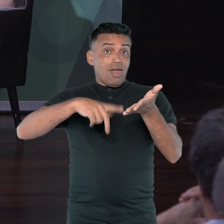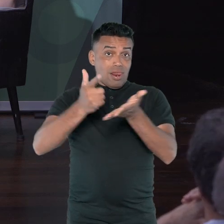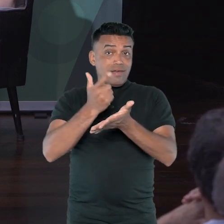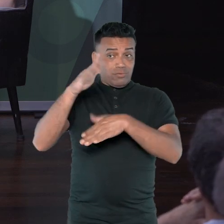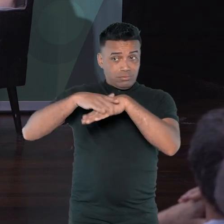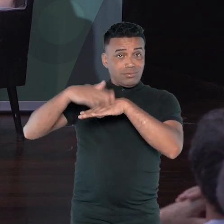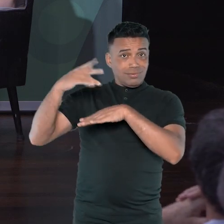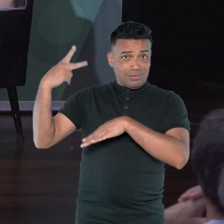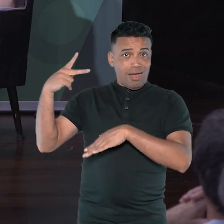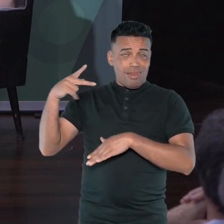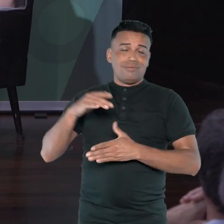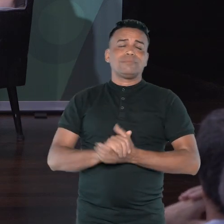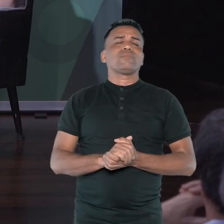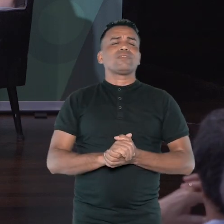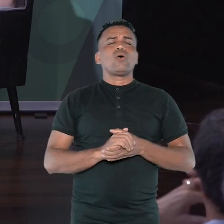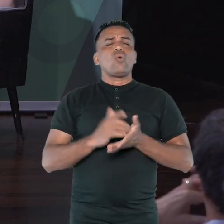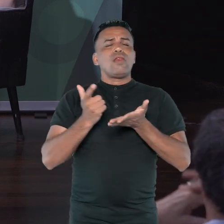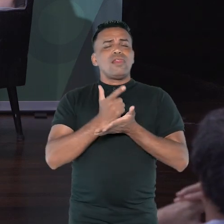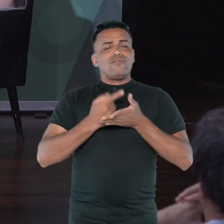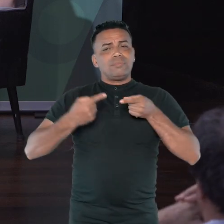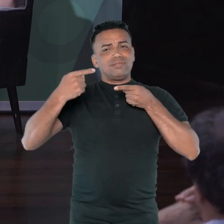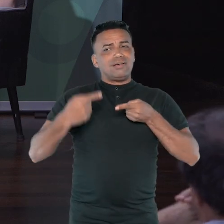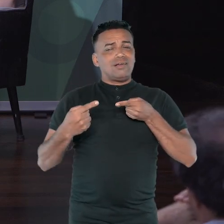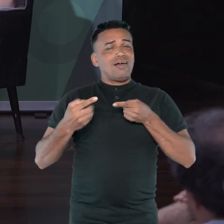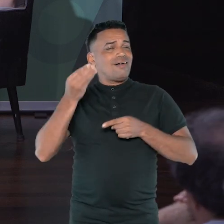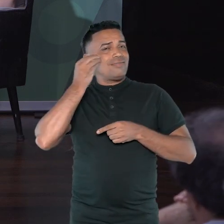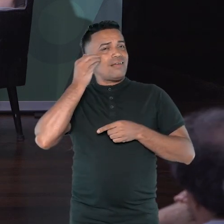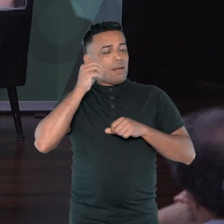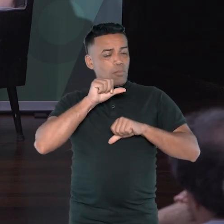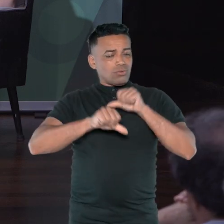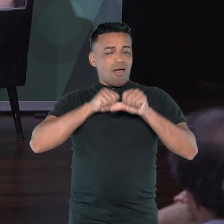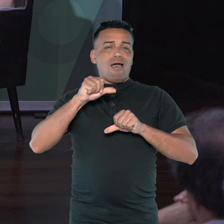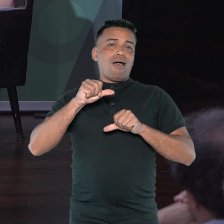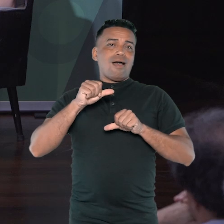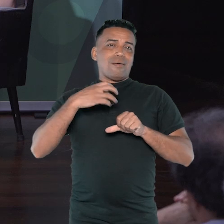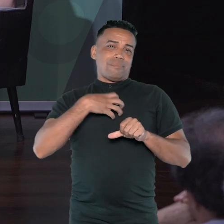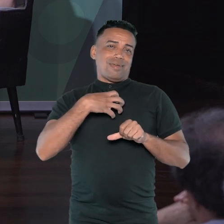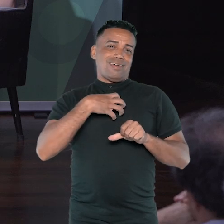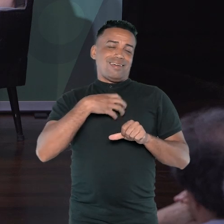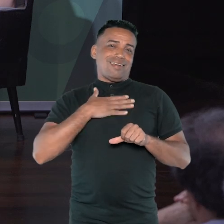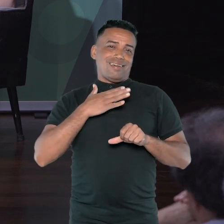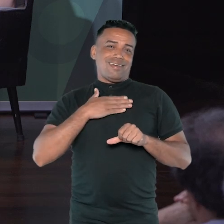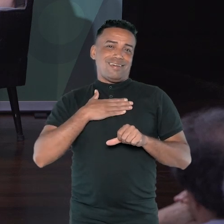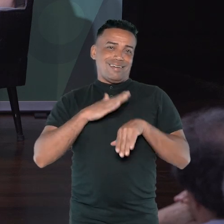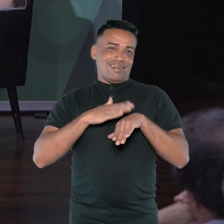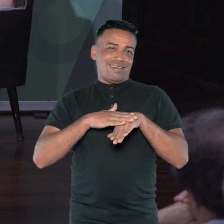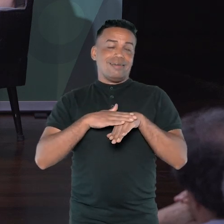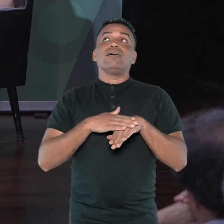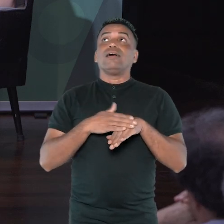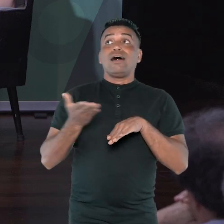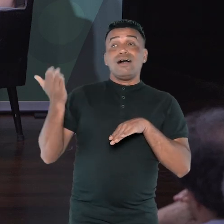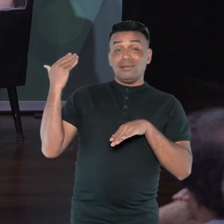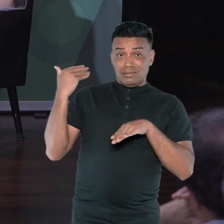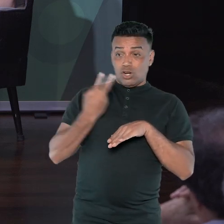o livro me desafiou a tentar ser um novo sujeito, um novo indivíduo. Assim. E a gente estava conversando um